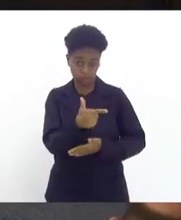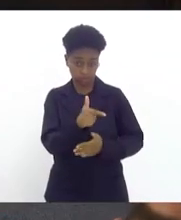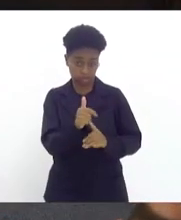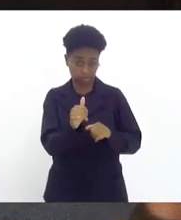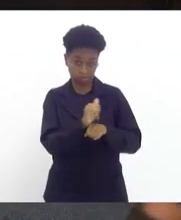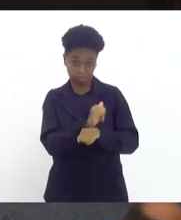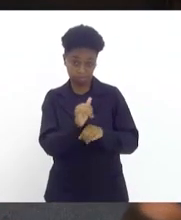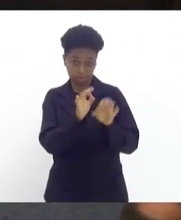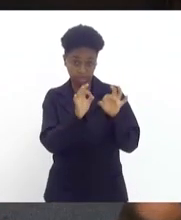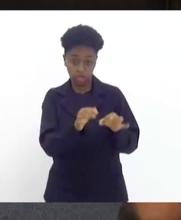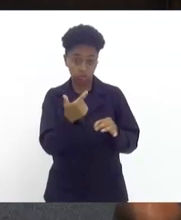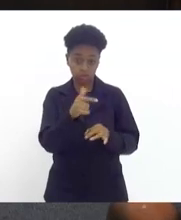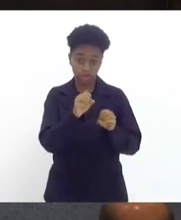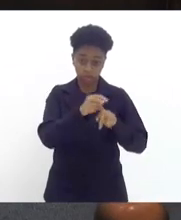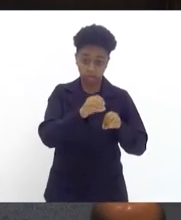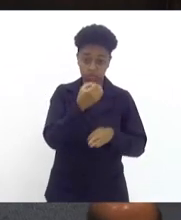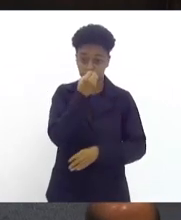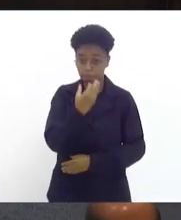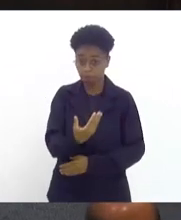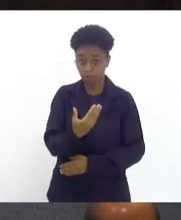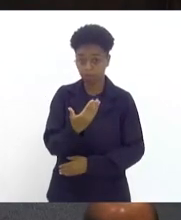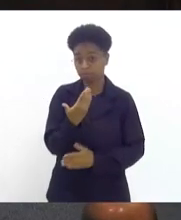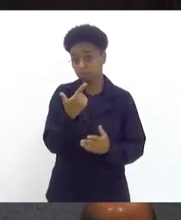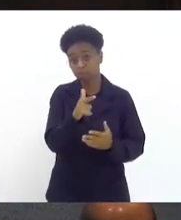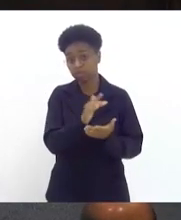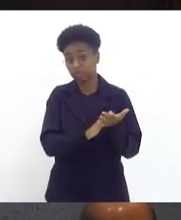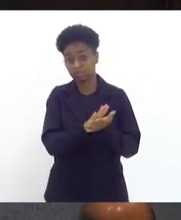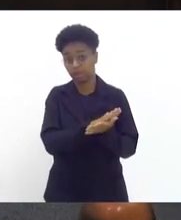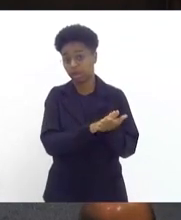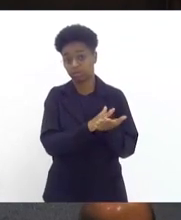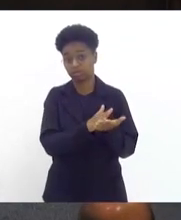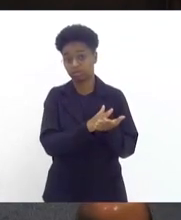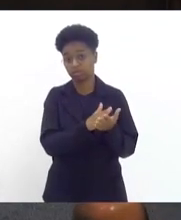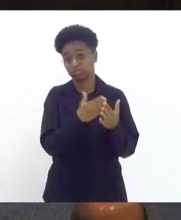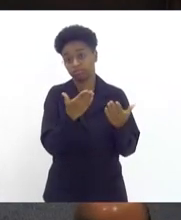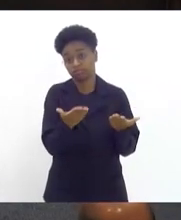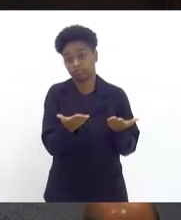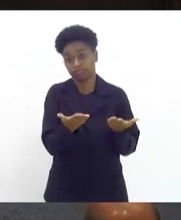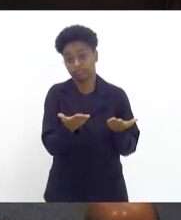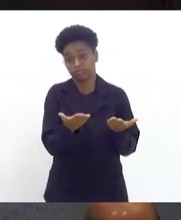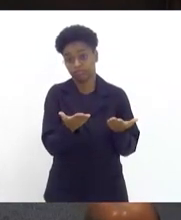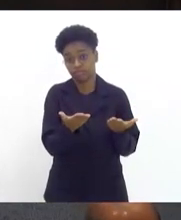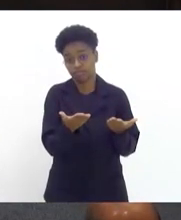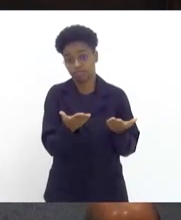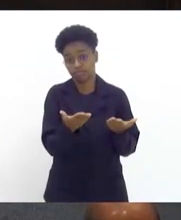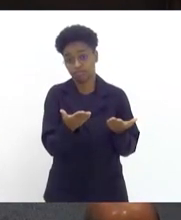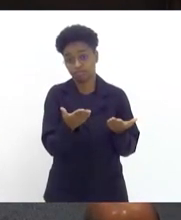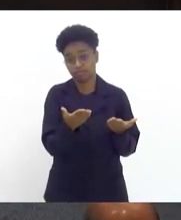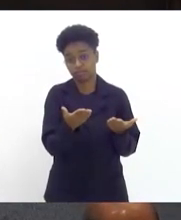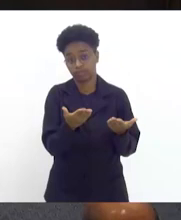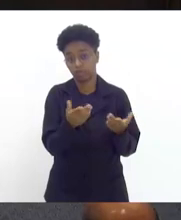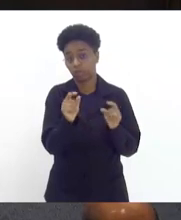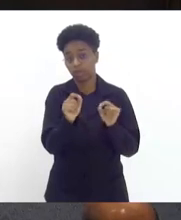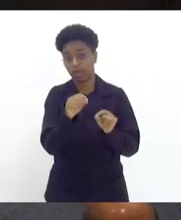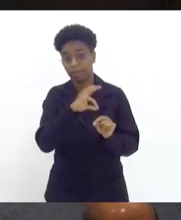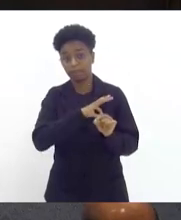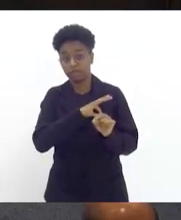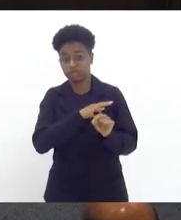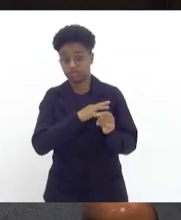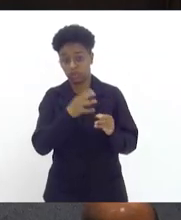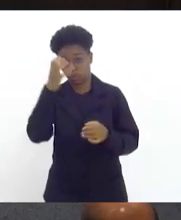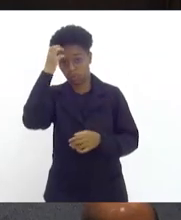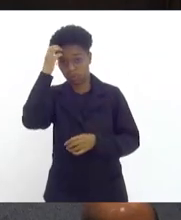adequado não tem uma educação eficiente não tem porcaria nenhuma E aí sobra para onde Polícia Militar